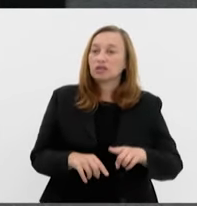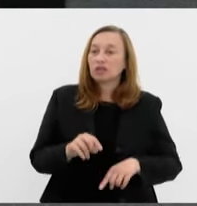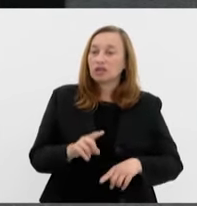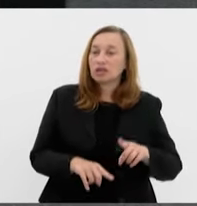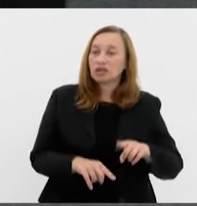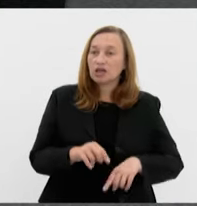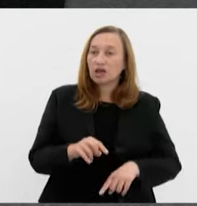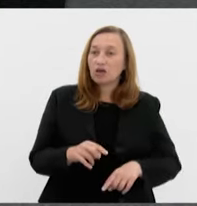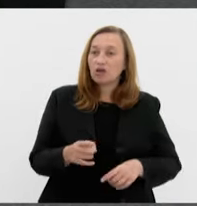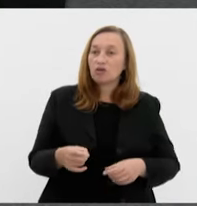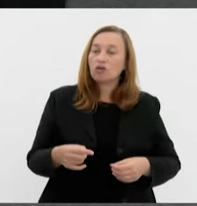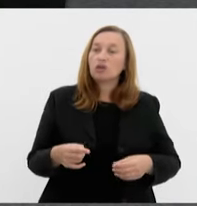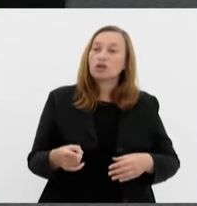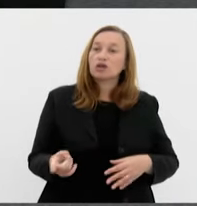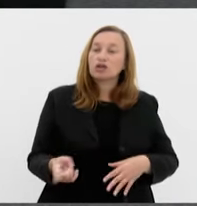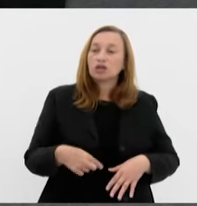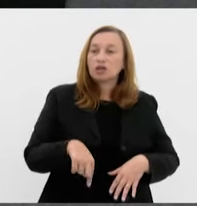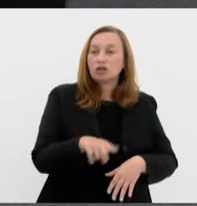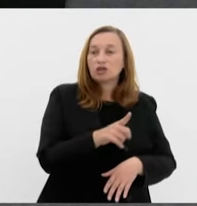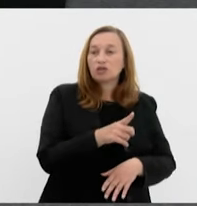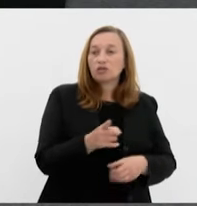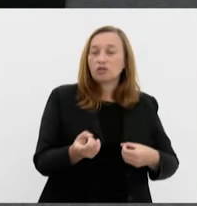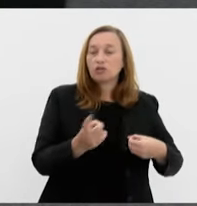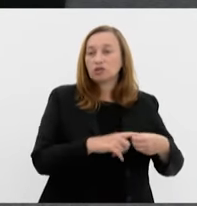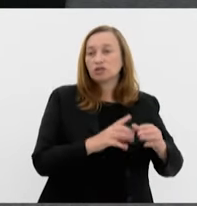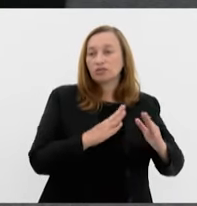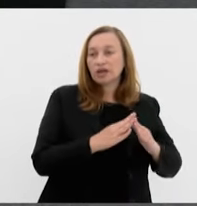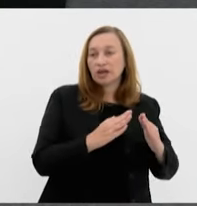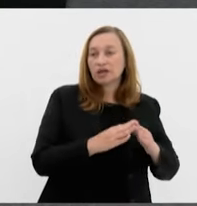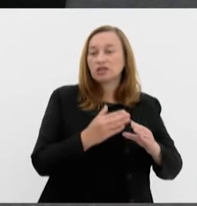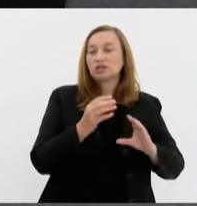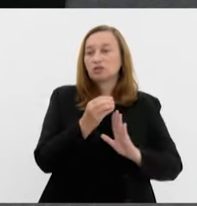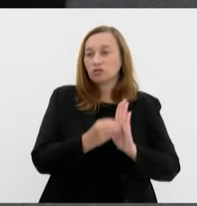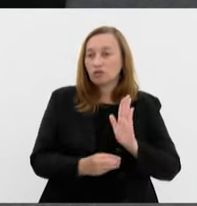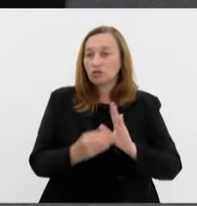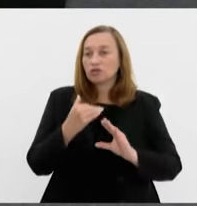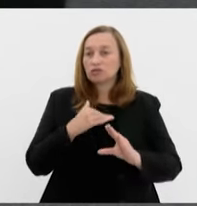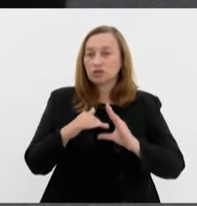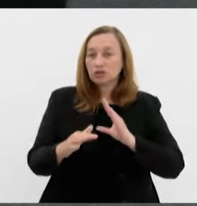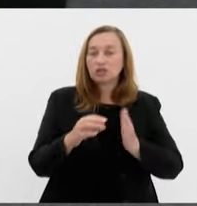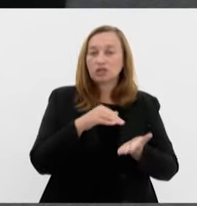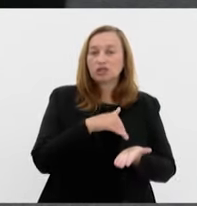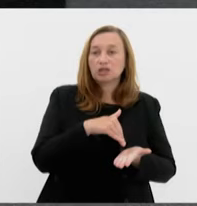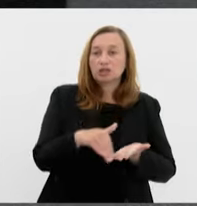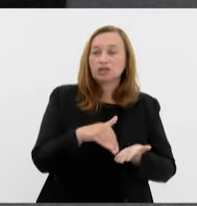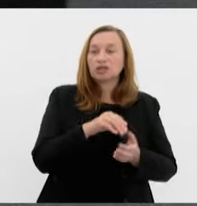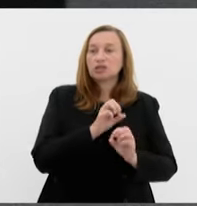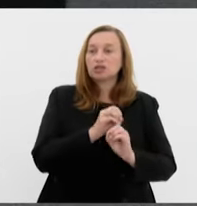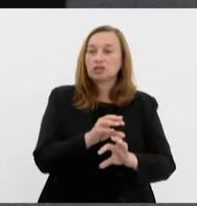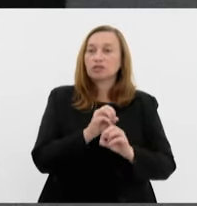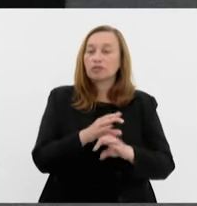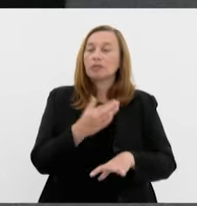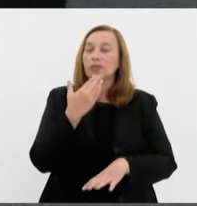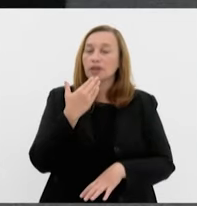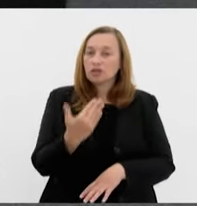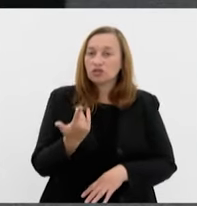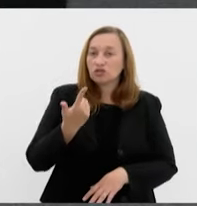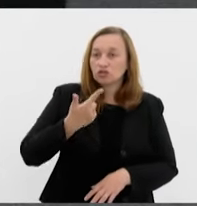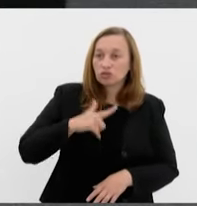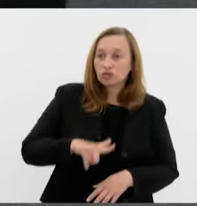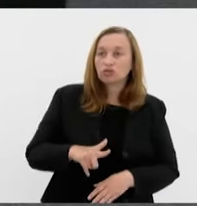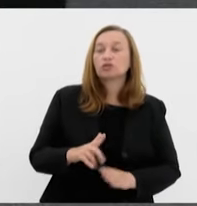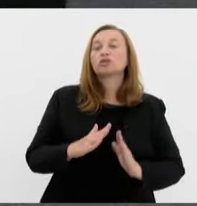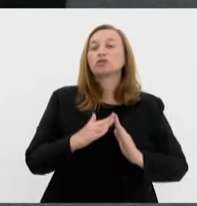um ofício a minha equipe visitou hoje essa escola a gente encaminhou um ofício da secretaria de educação reiterando o pedido que a